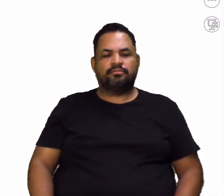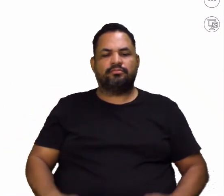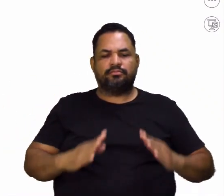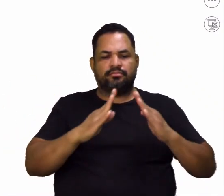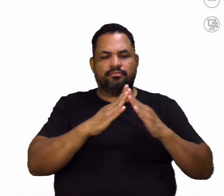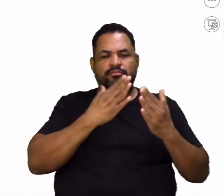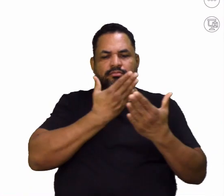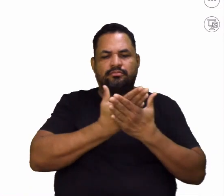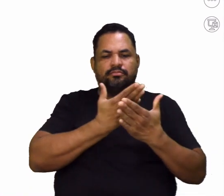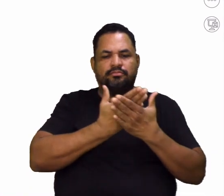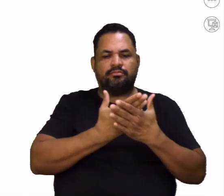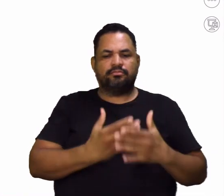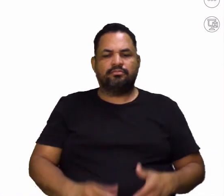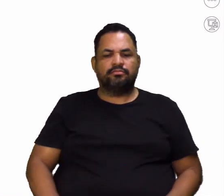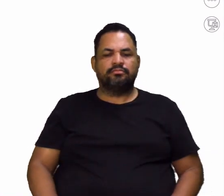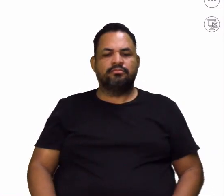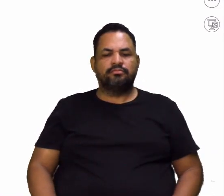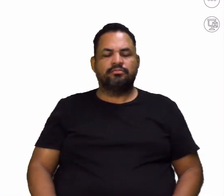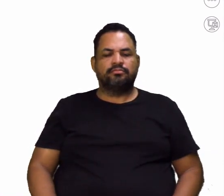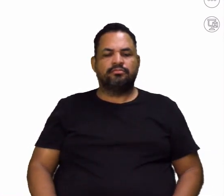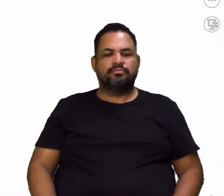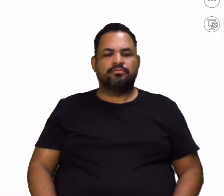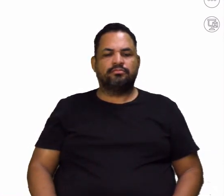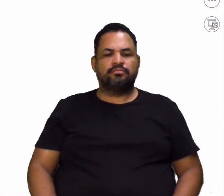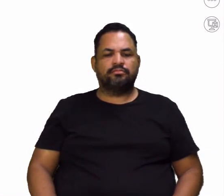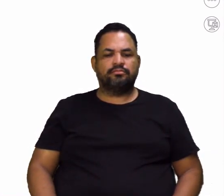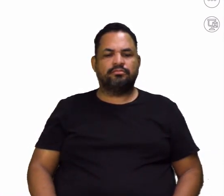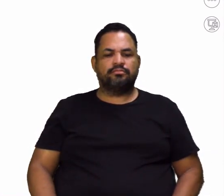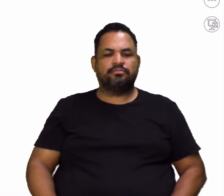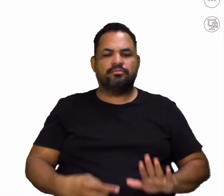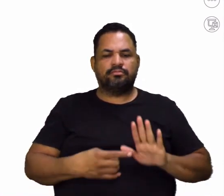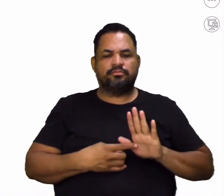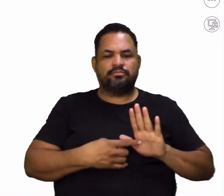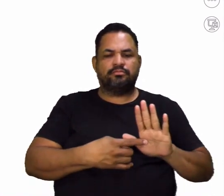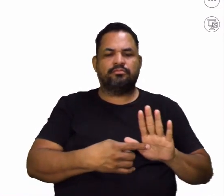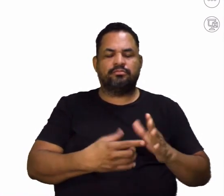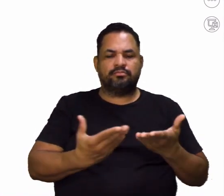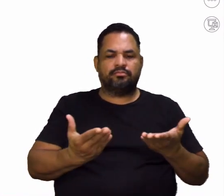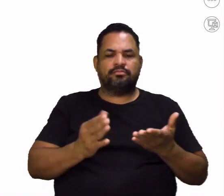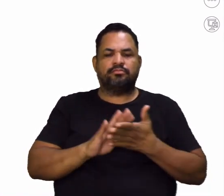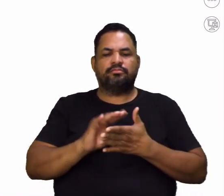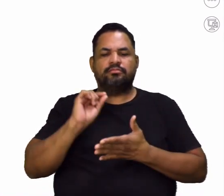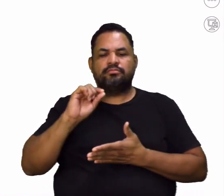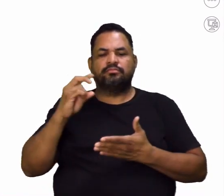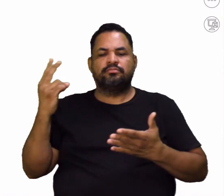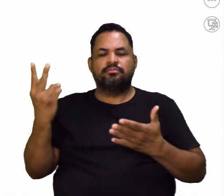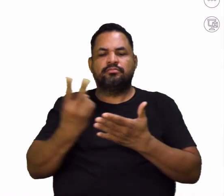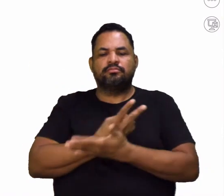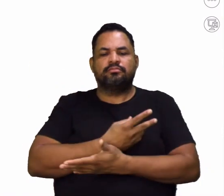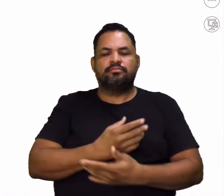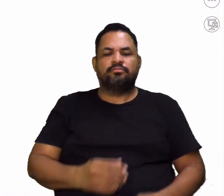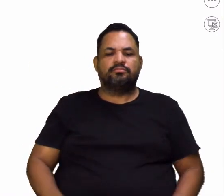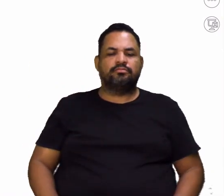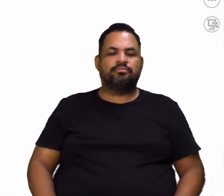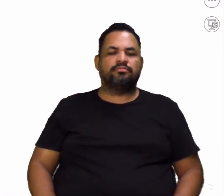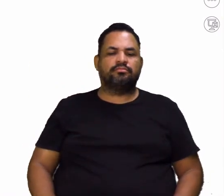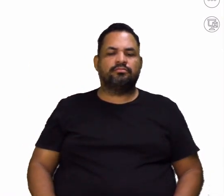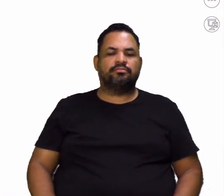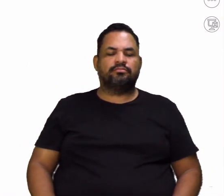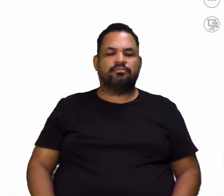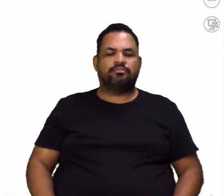colégio tá bom procurei uma imagem assim para representar o que acontecia lá